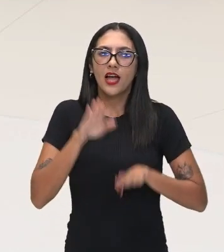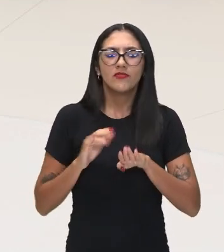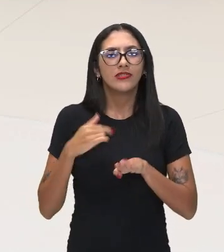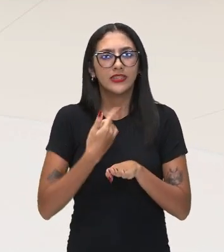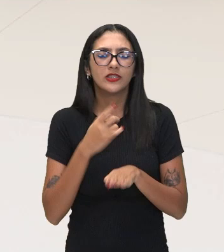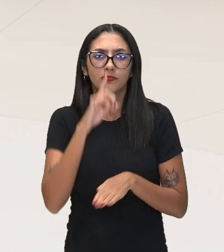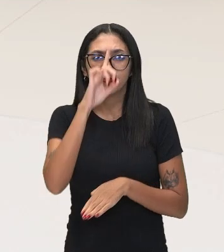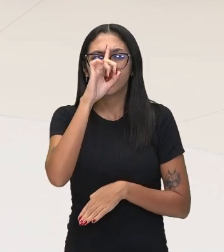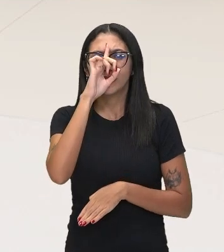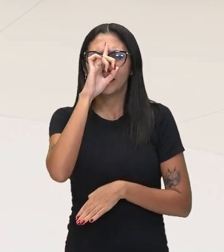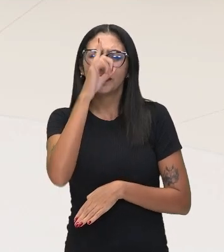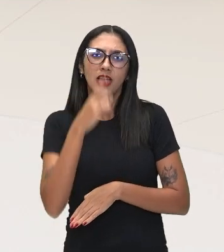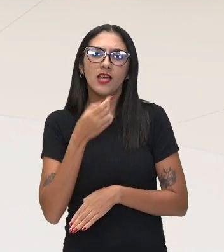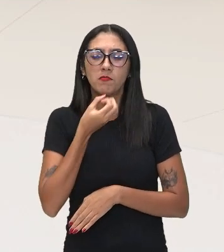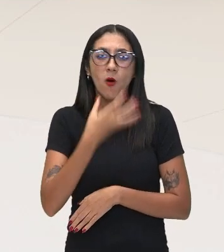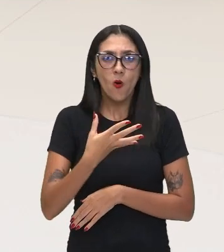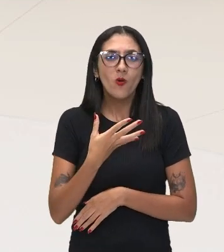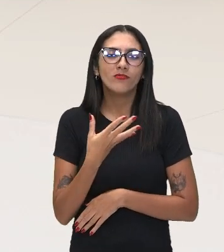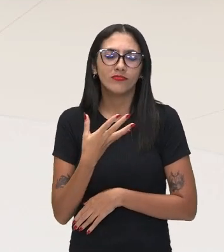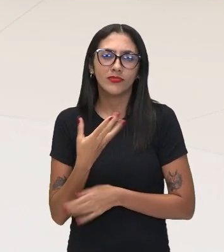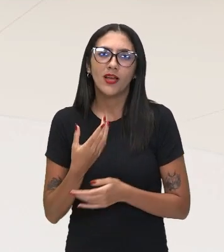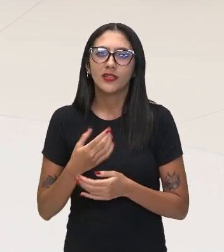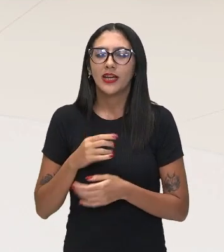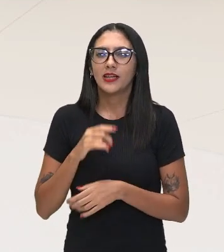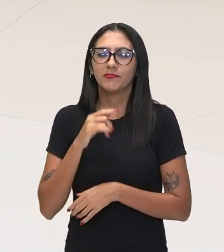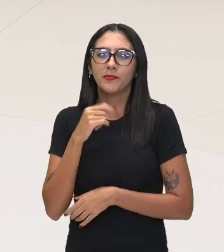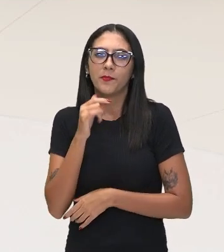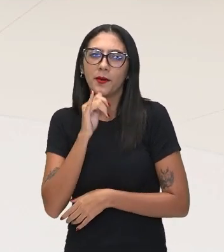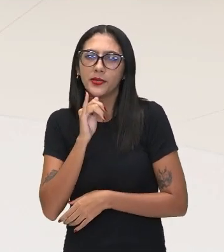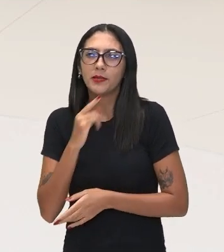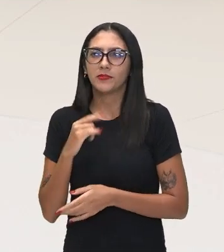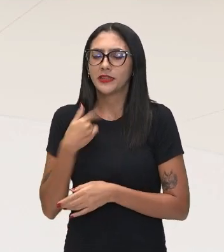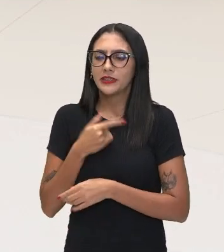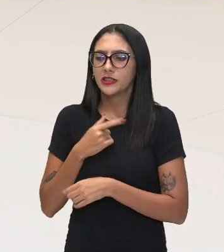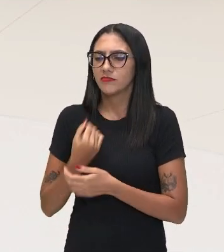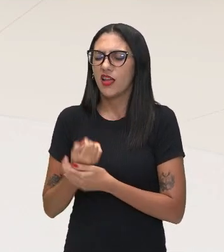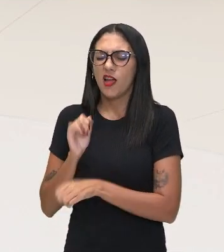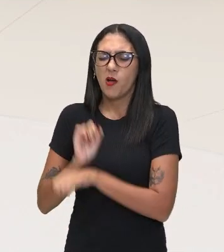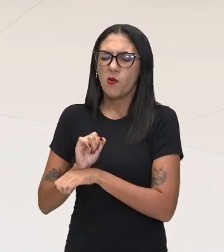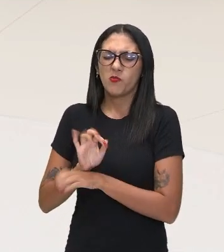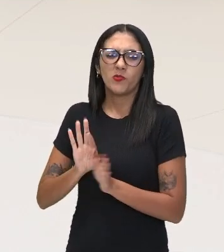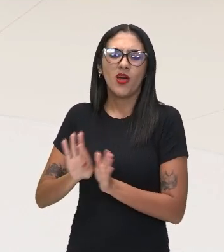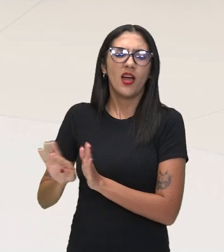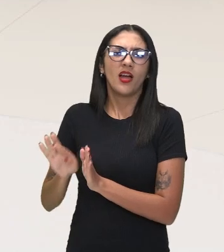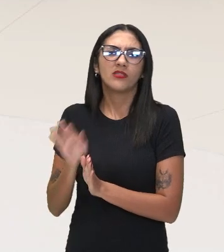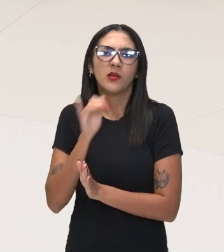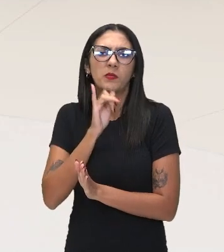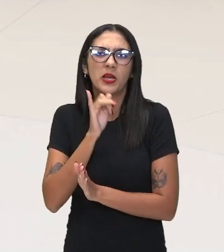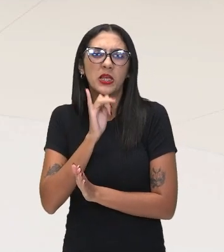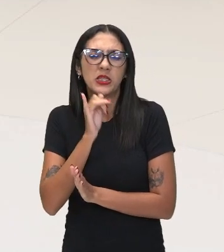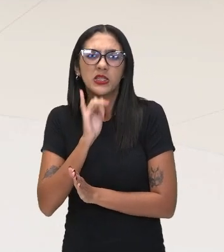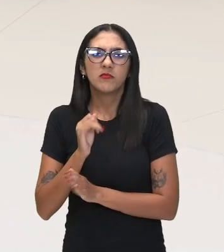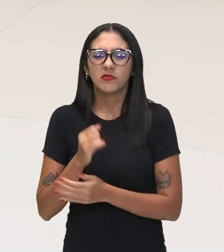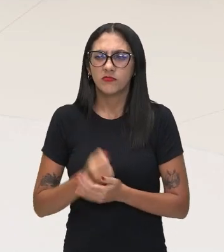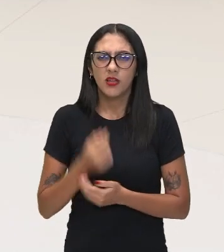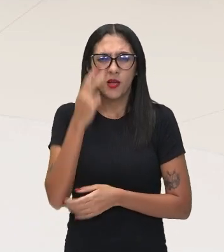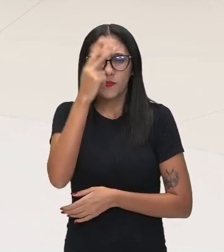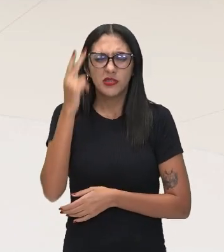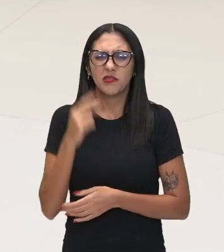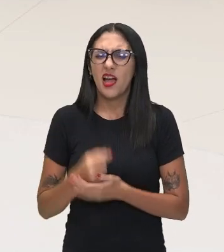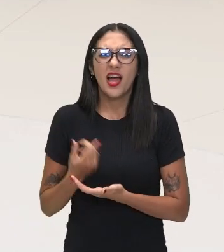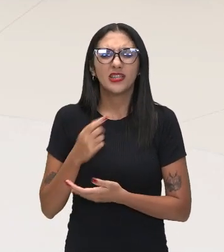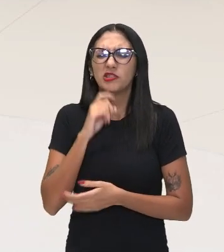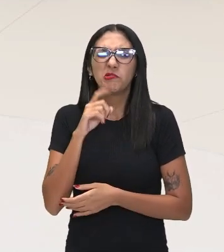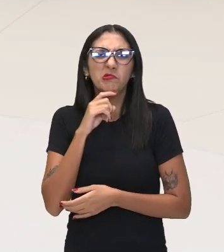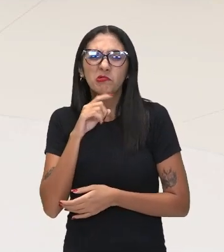ideia inovadora, né? Sim. E assim, guarda lá, fala, não, isso não vai pra frente não. Já pensou se as pessoas pensassem isso? Não vai pra frente não, deixa